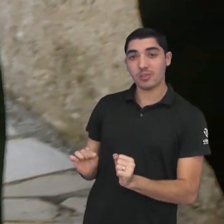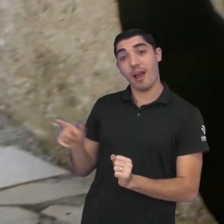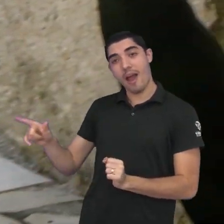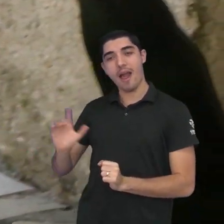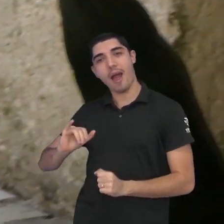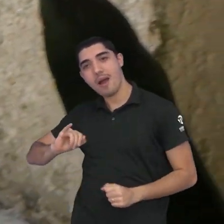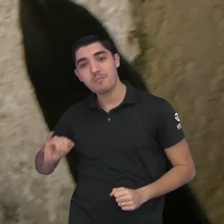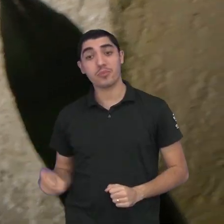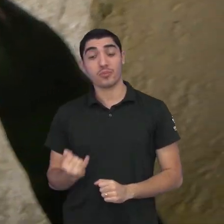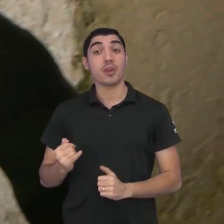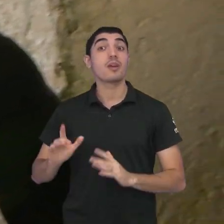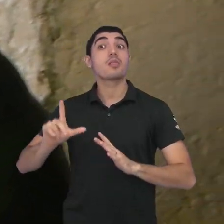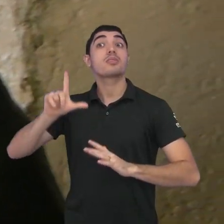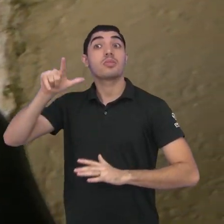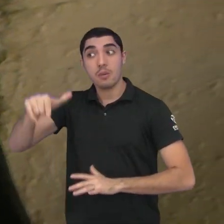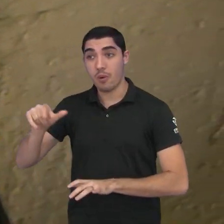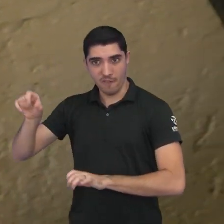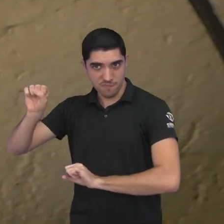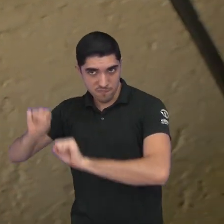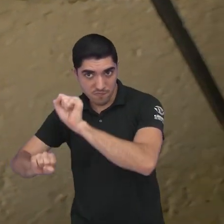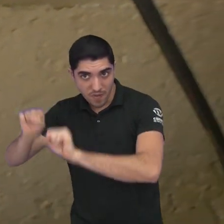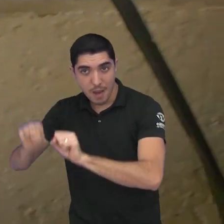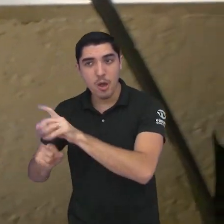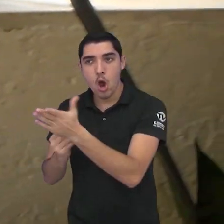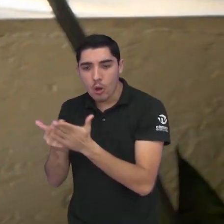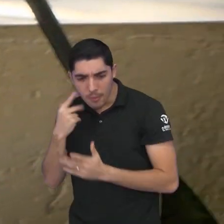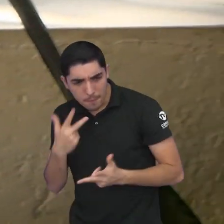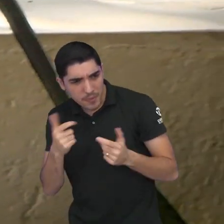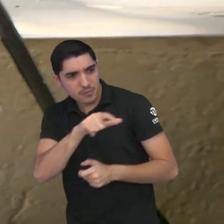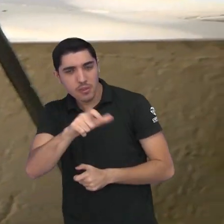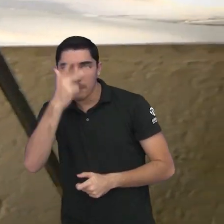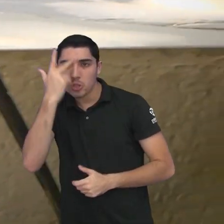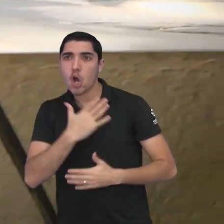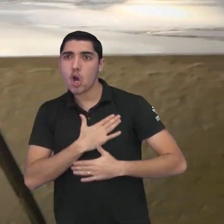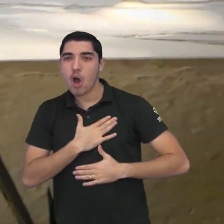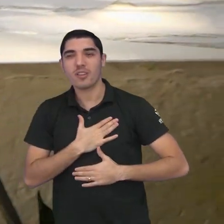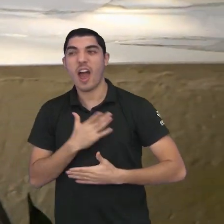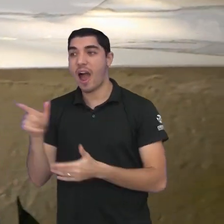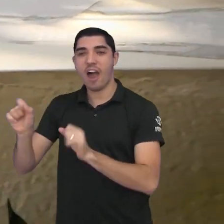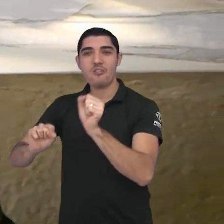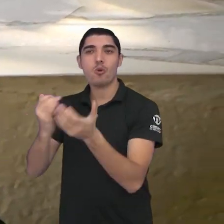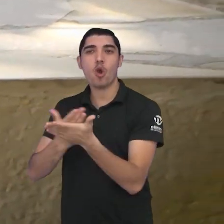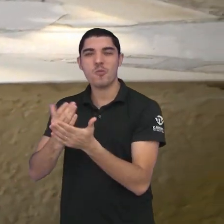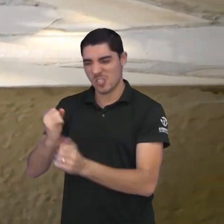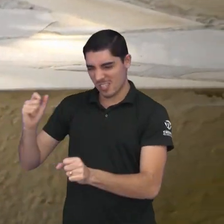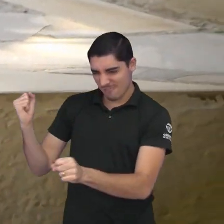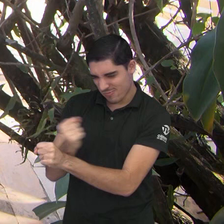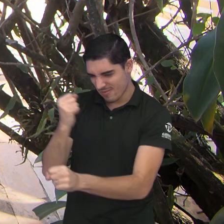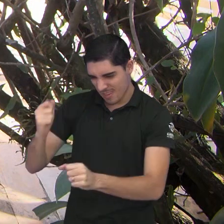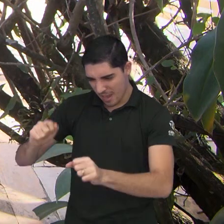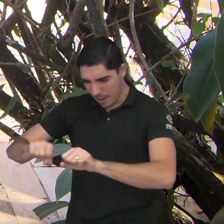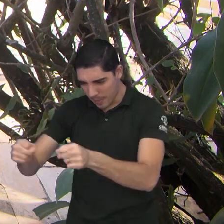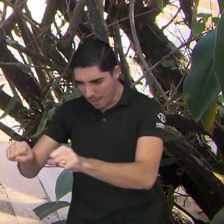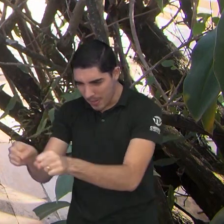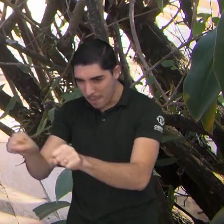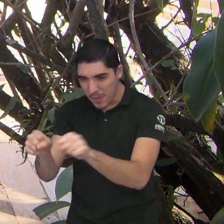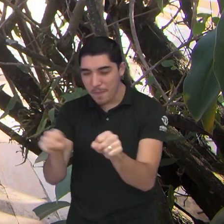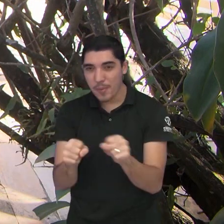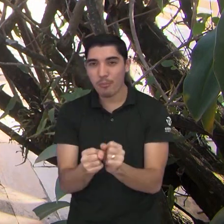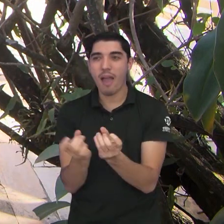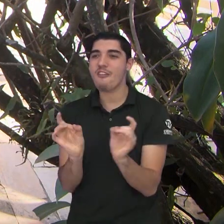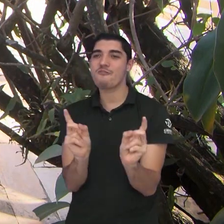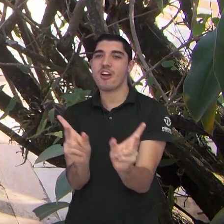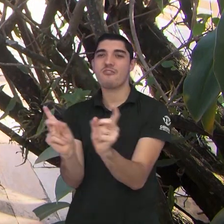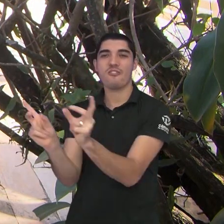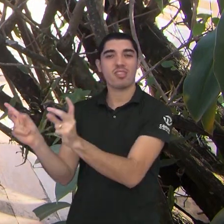piso. Então, foi tão interessante que as fábricas começaram a quebrar e vender coisa quebrada, que deu tão certo, fez tanto sucesso, que foi tudo